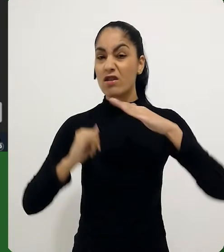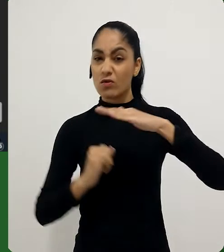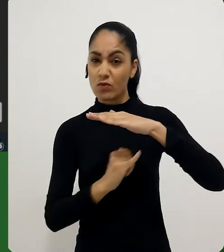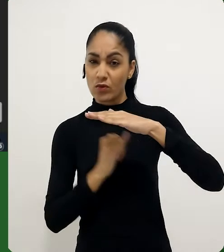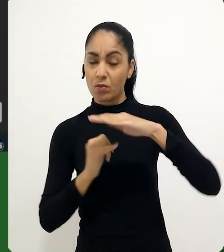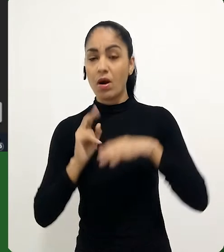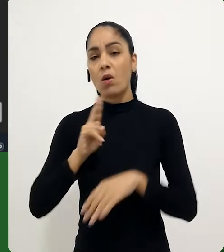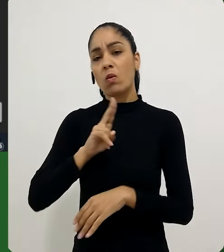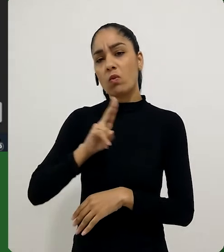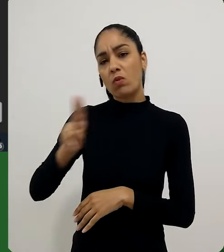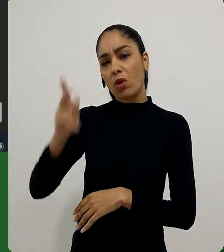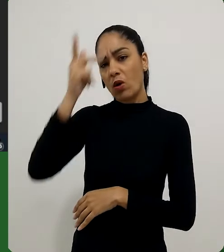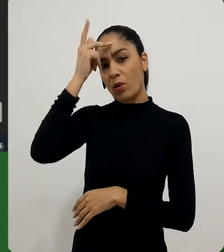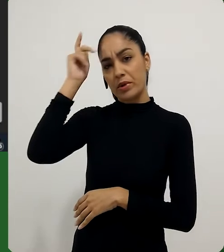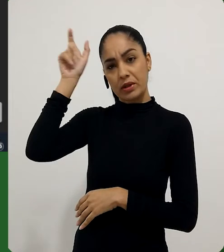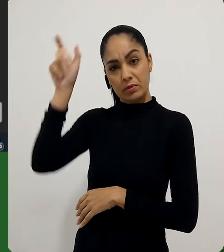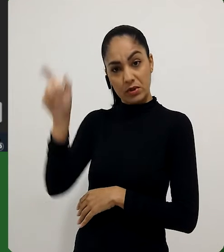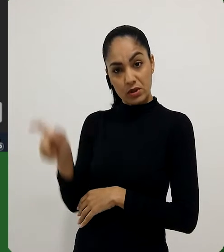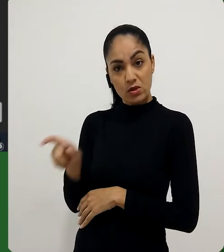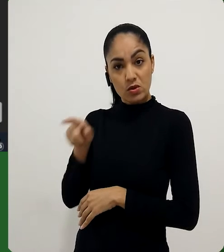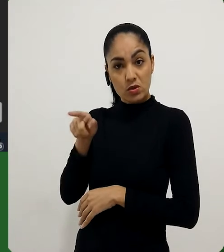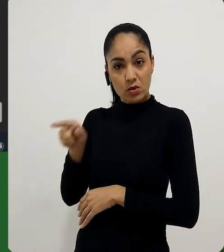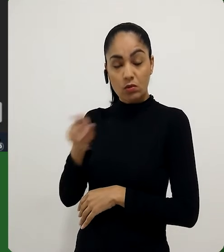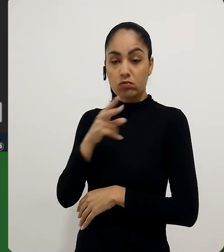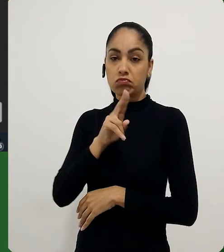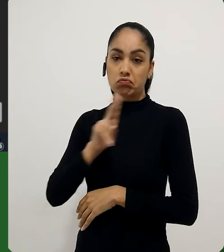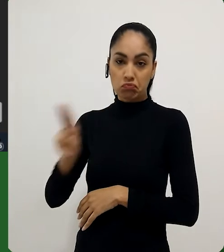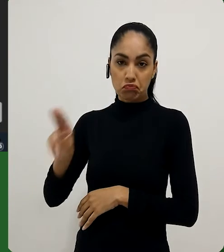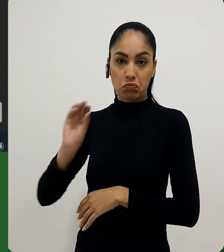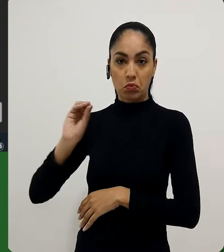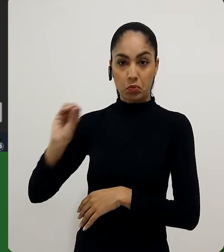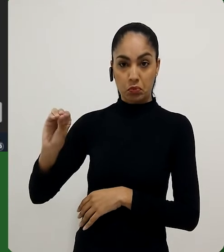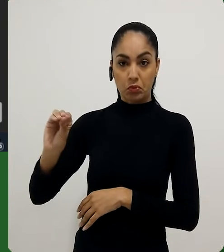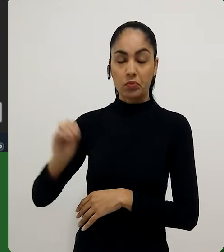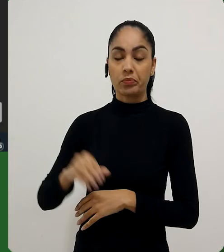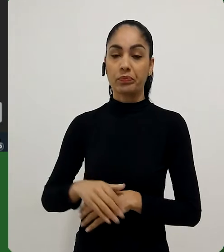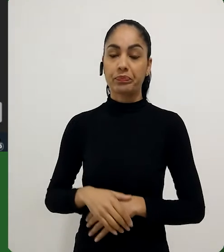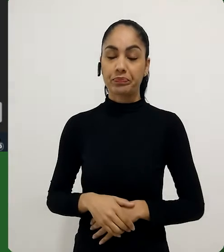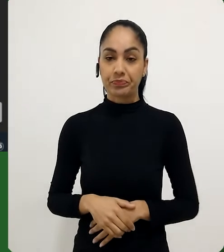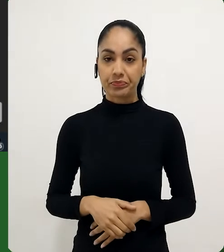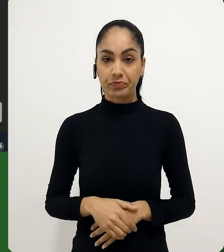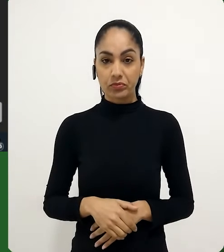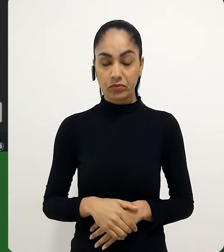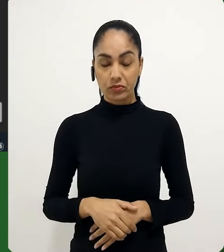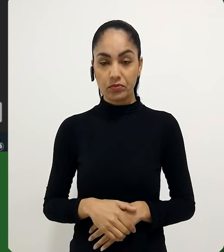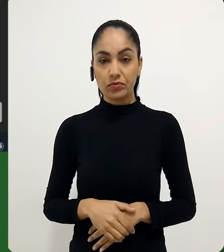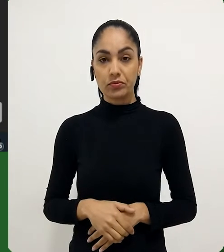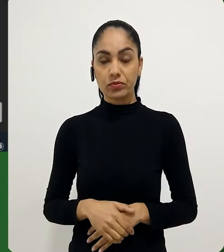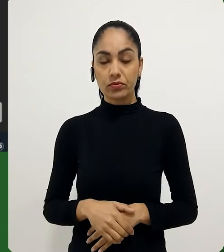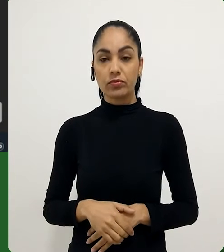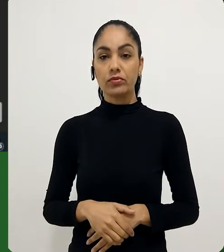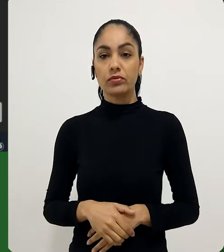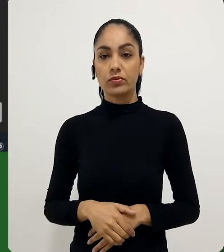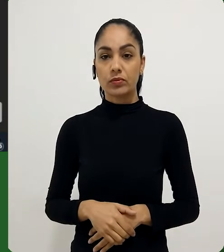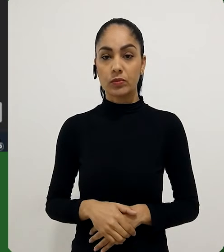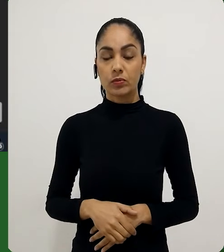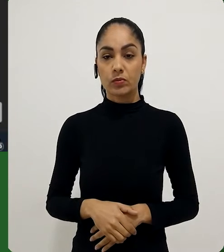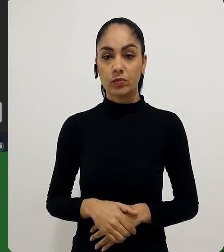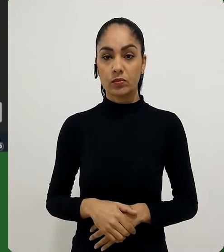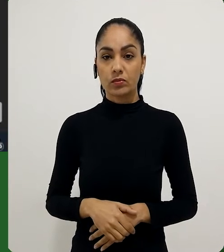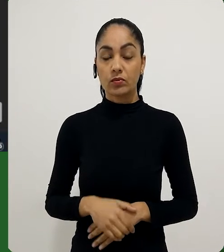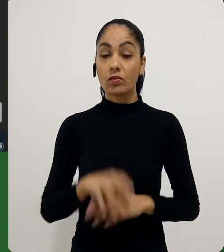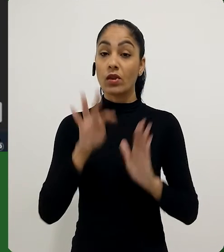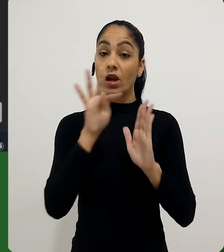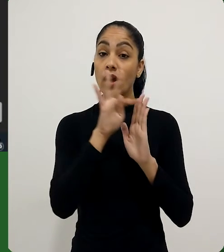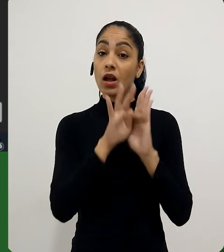está sugerindo, por ser mais informal, o nome da pessoa que vai receber esse recado, né? Sem